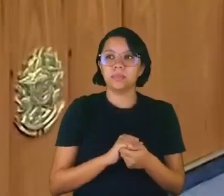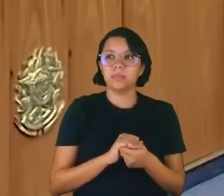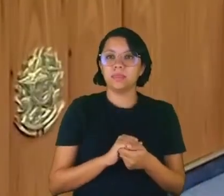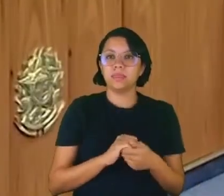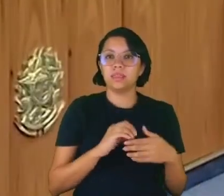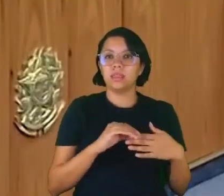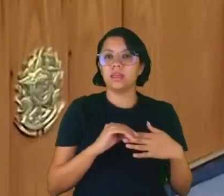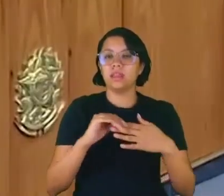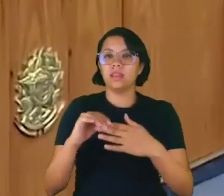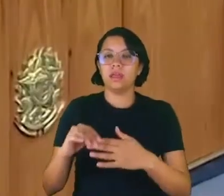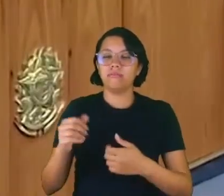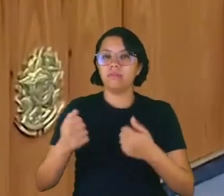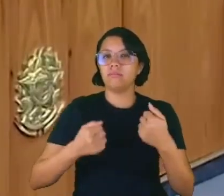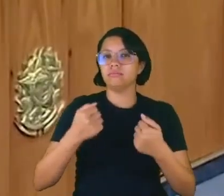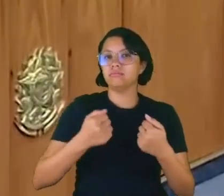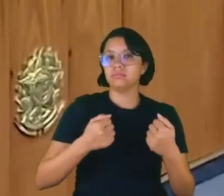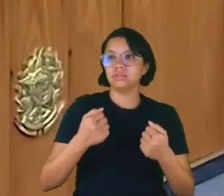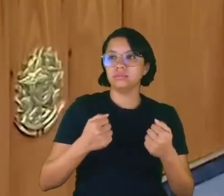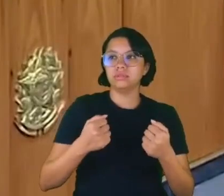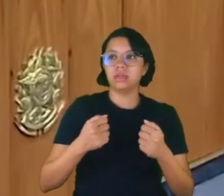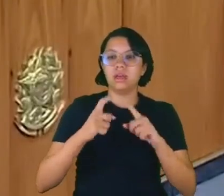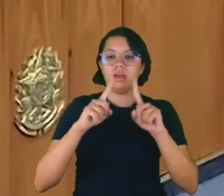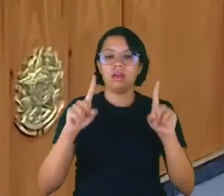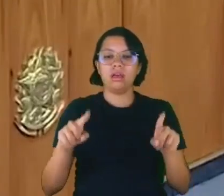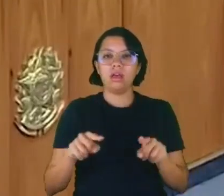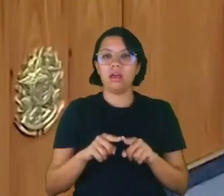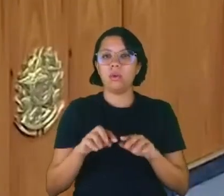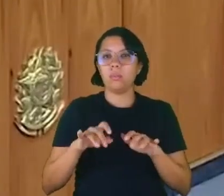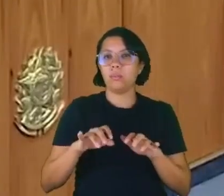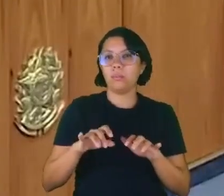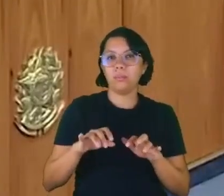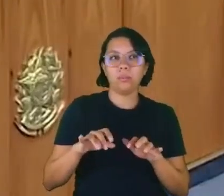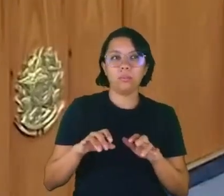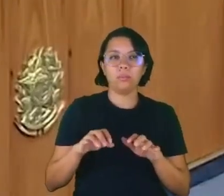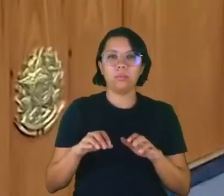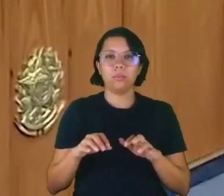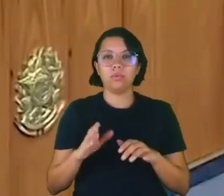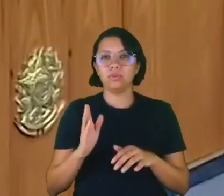num carro lá, então, um computadorzinho, então, eu já ia gravando aqui. Então,